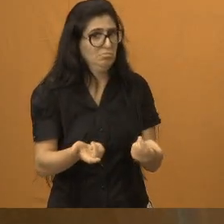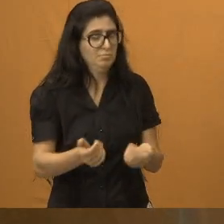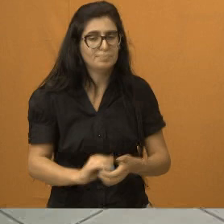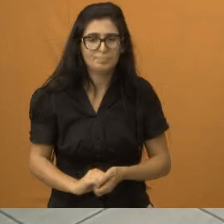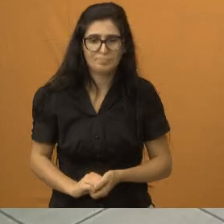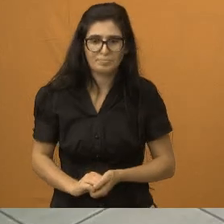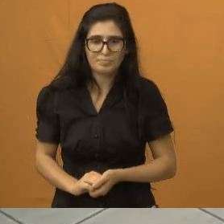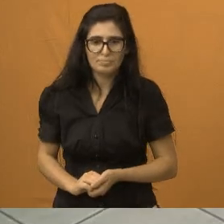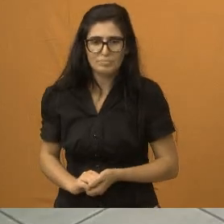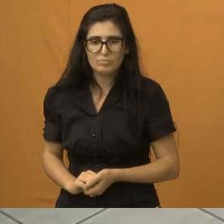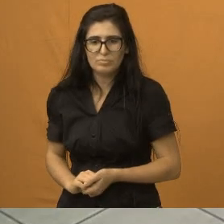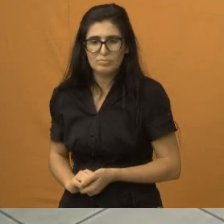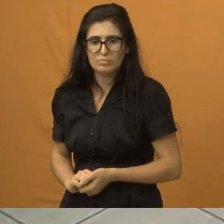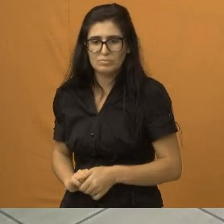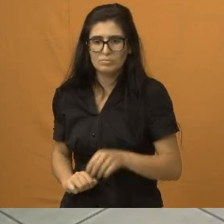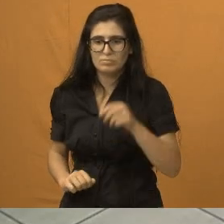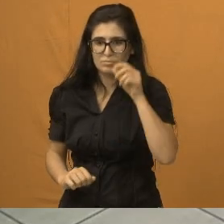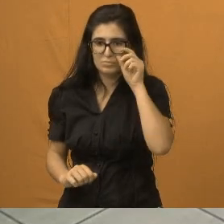Esse ano, Turci?